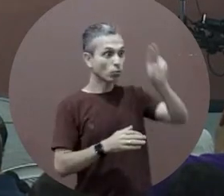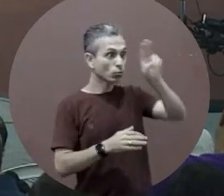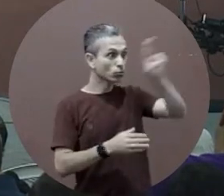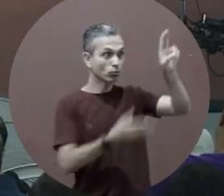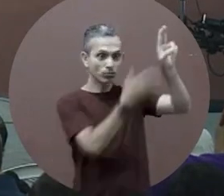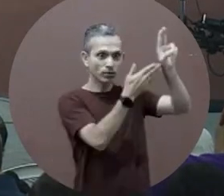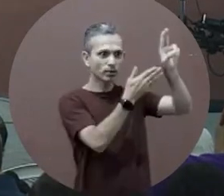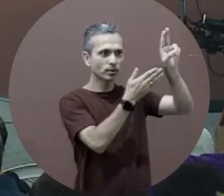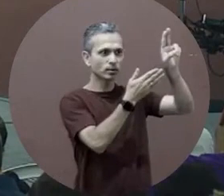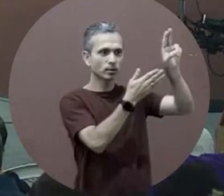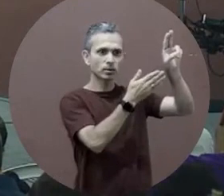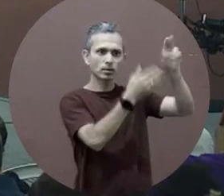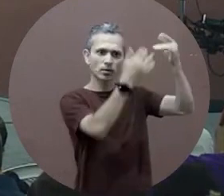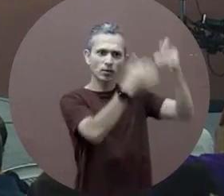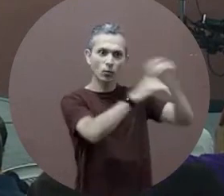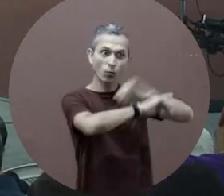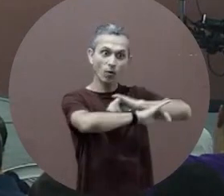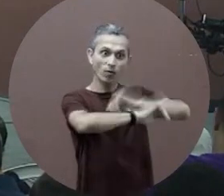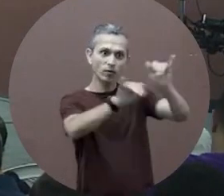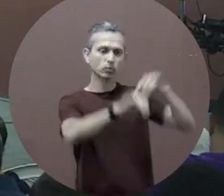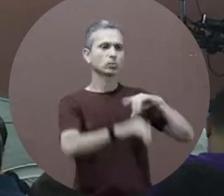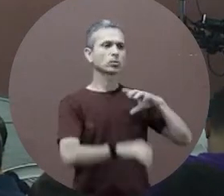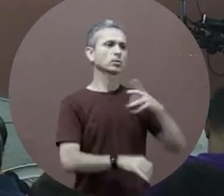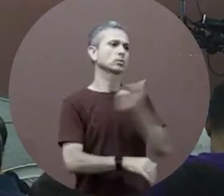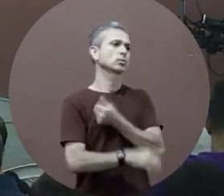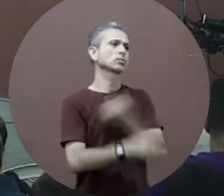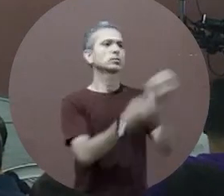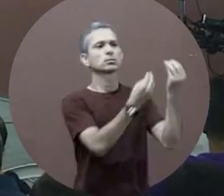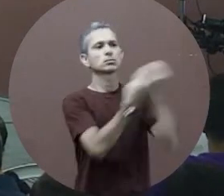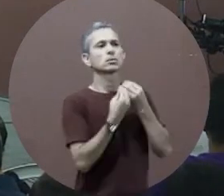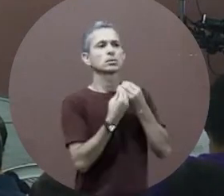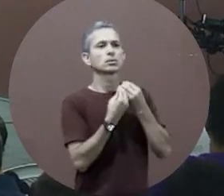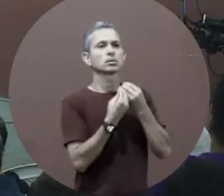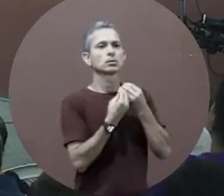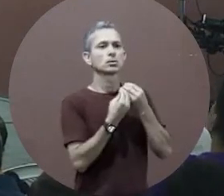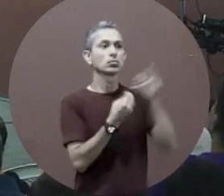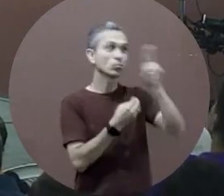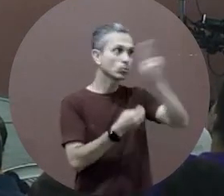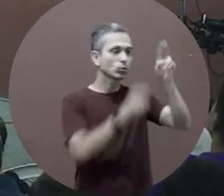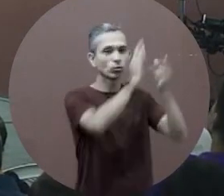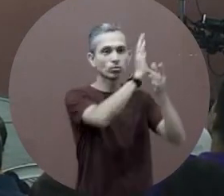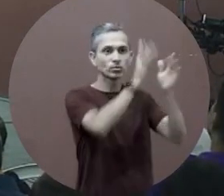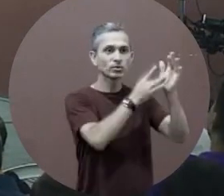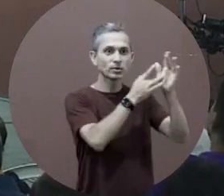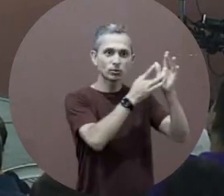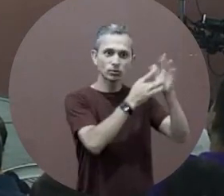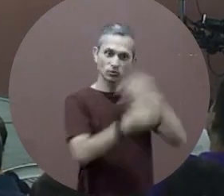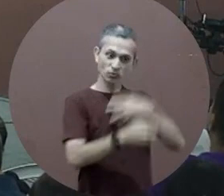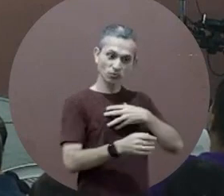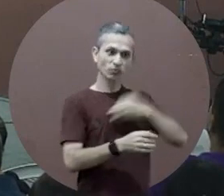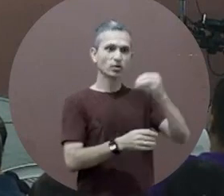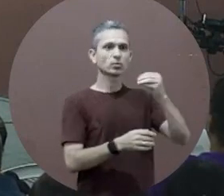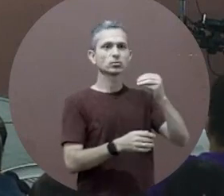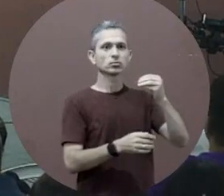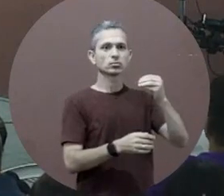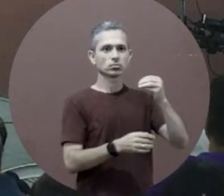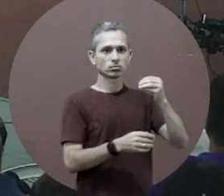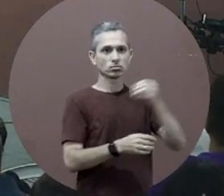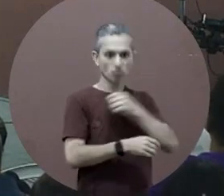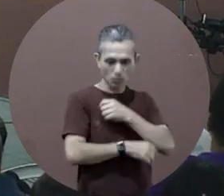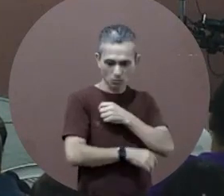salvaria. Por amor ao nome do Seu Filho, Ele disse que nos limpou. Então, guardemos a firme confissão.